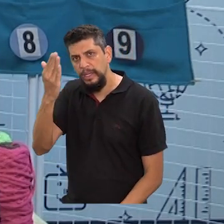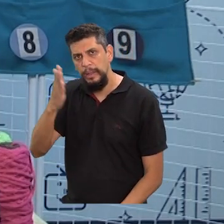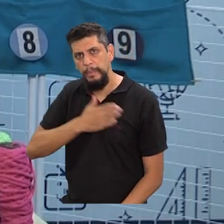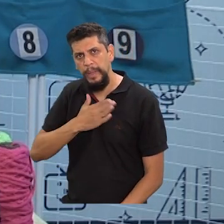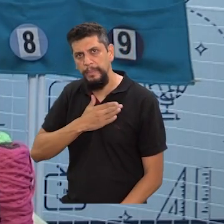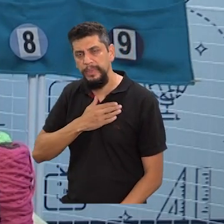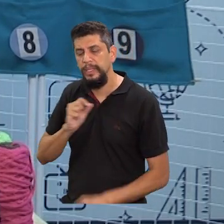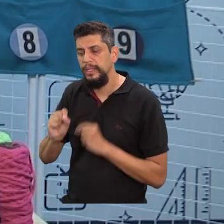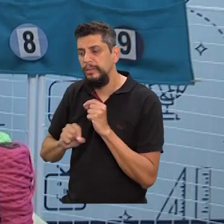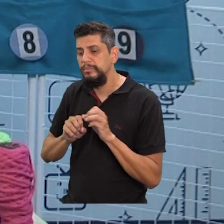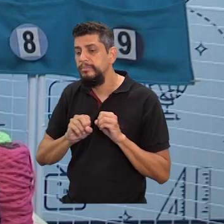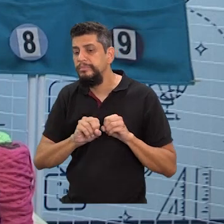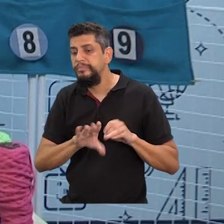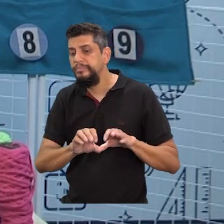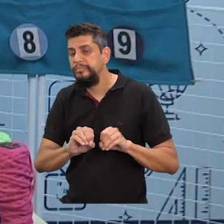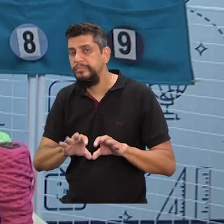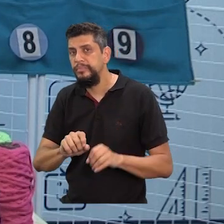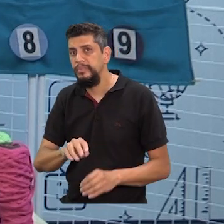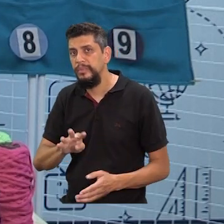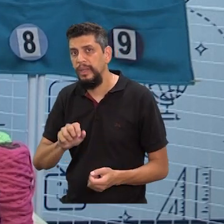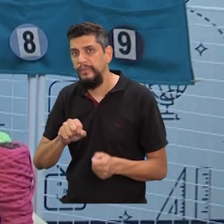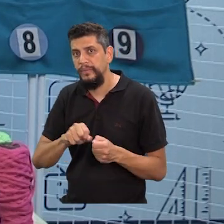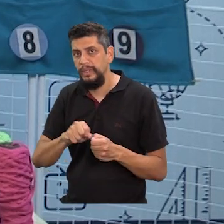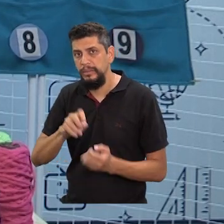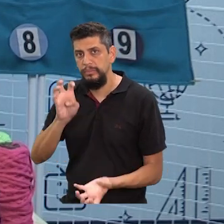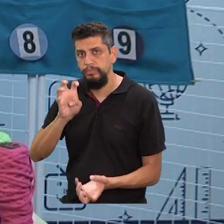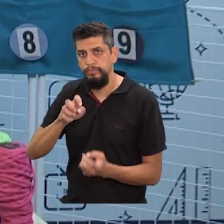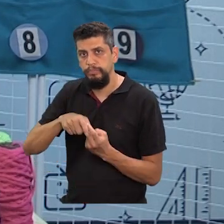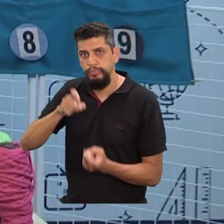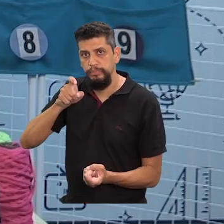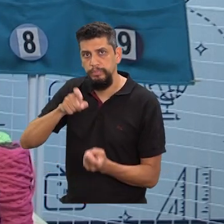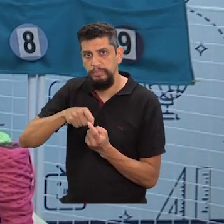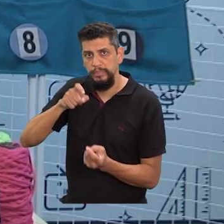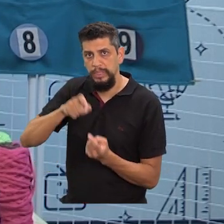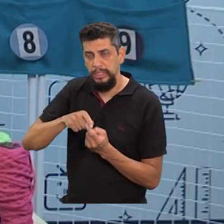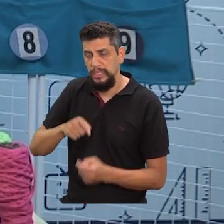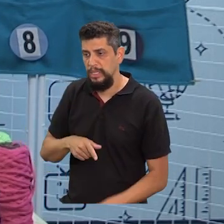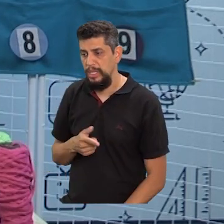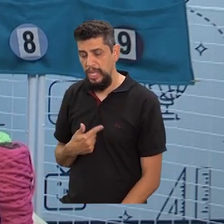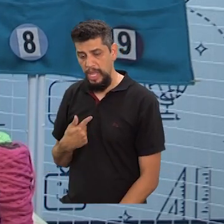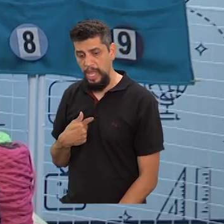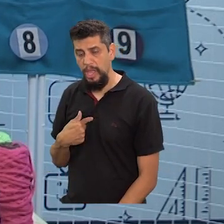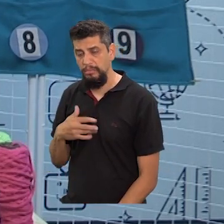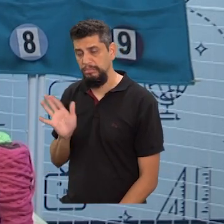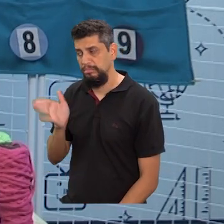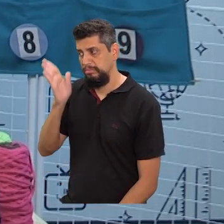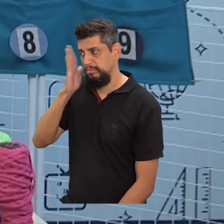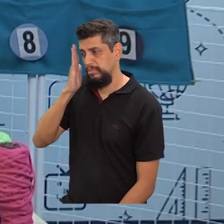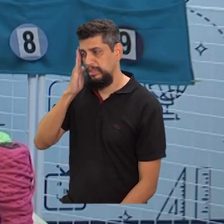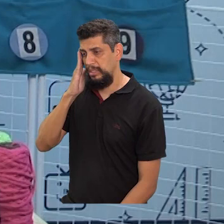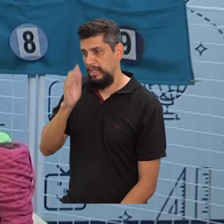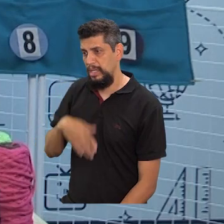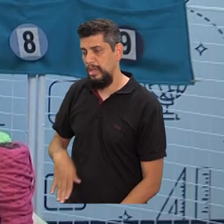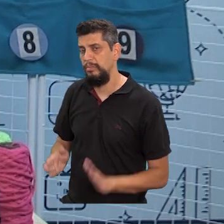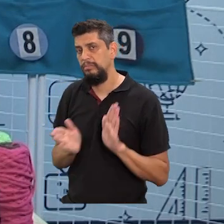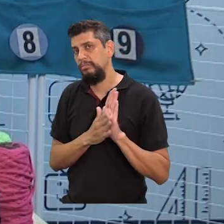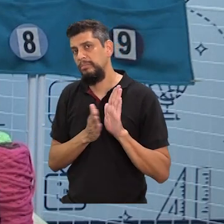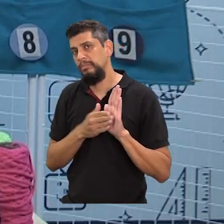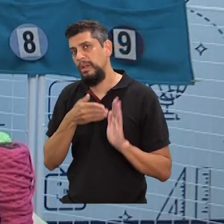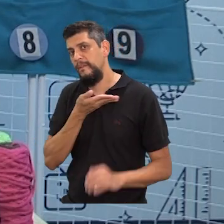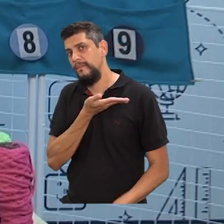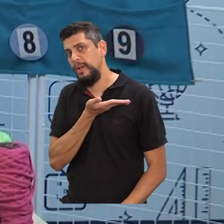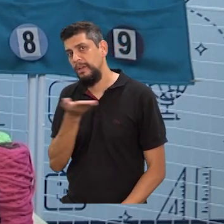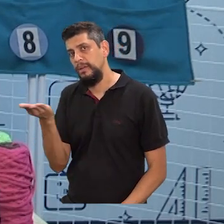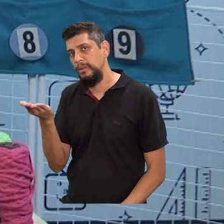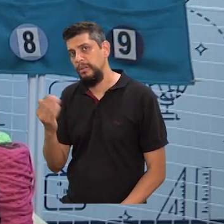frente, quem a ensinou a tecer? Aracne não se sentiu amedrontada e disse: já sei, proponho a